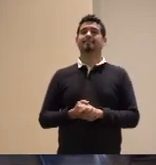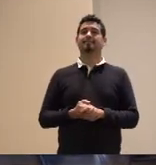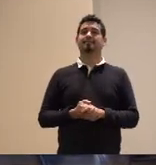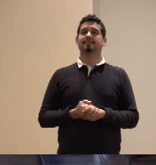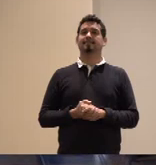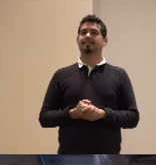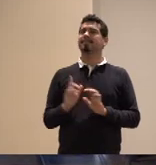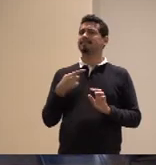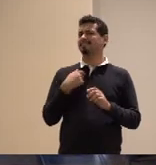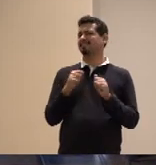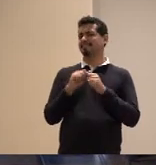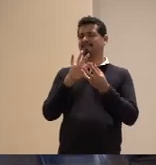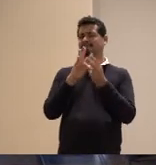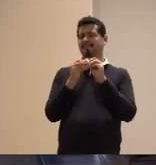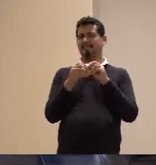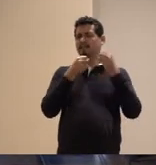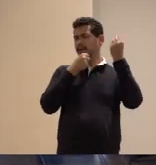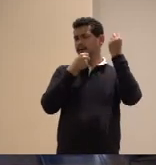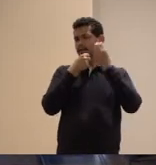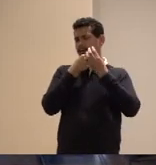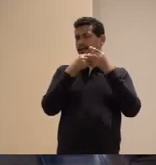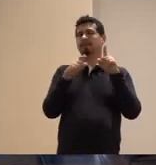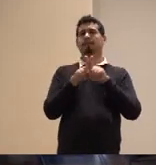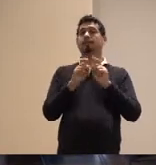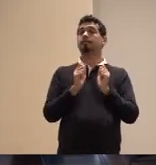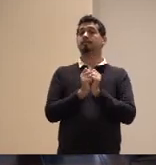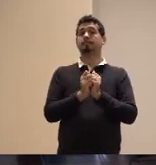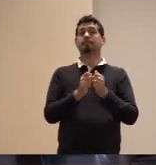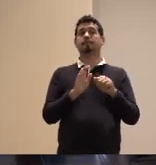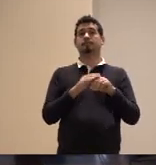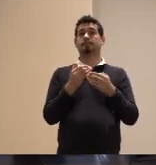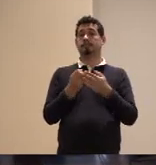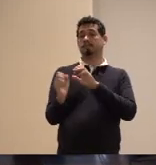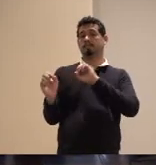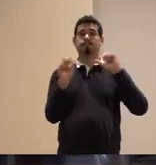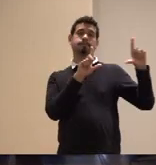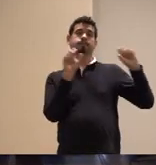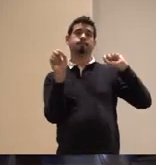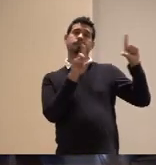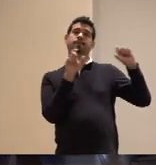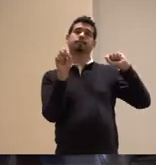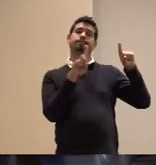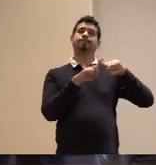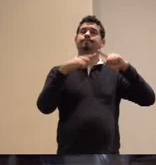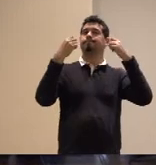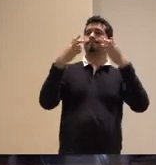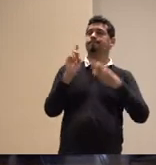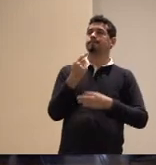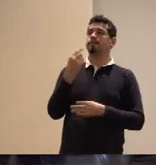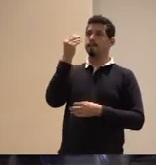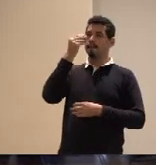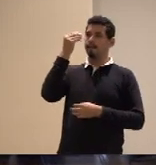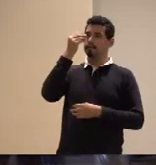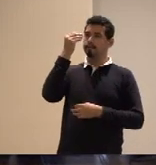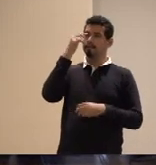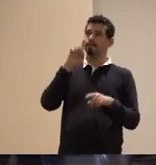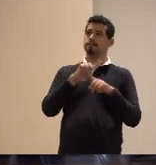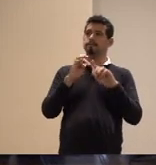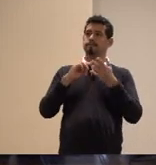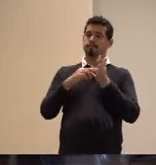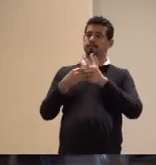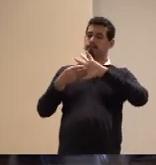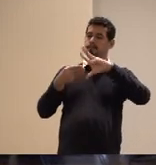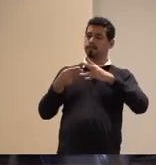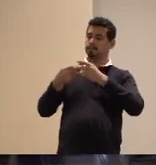Então, a gente fez uma breve apresentação, assim, em data show, né? Mas eu vou falar um pouquinho da nossa experiência, será um breve